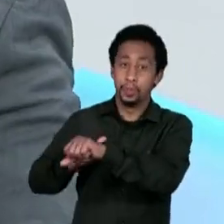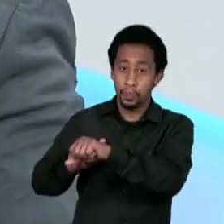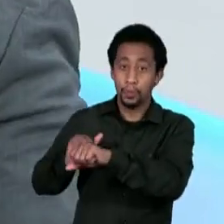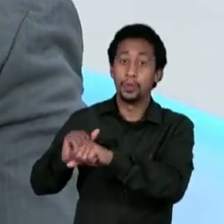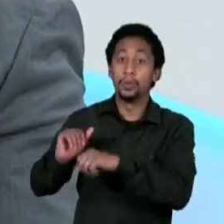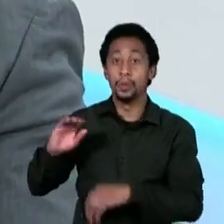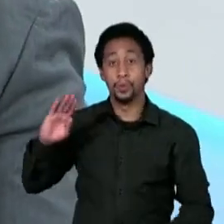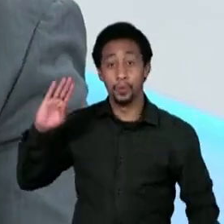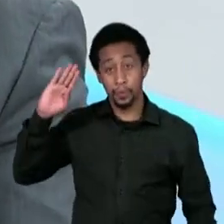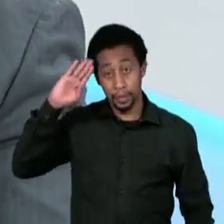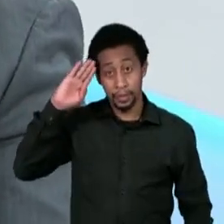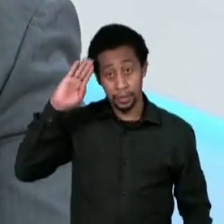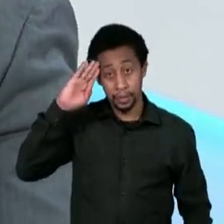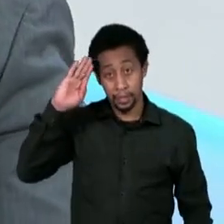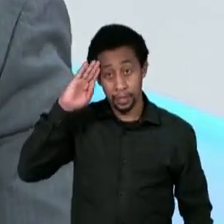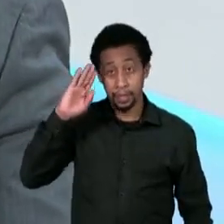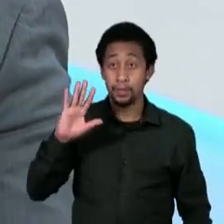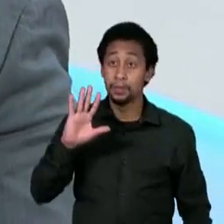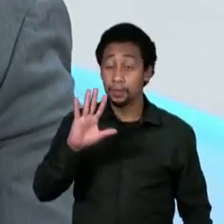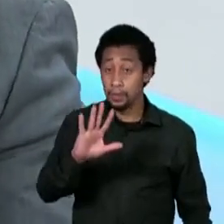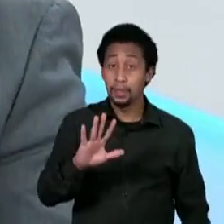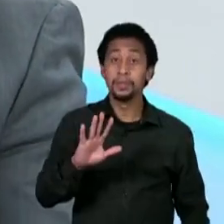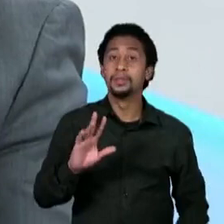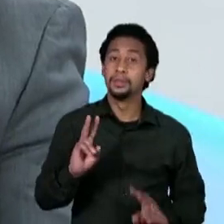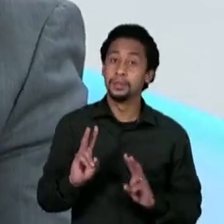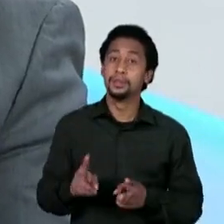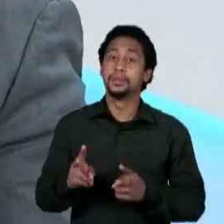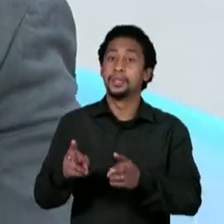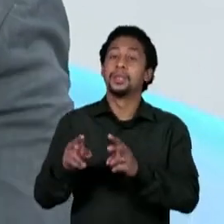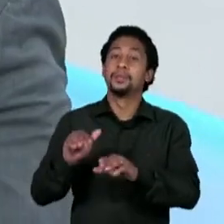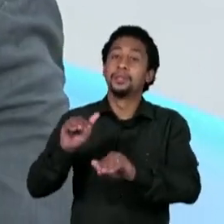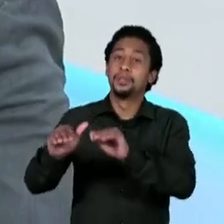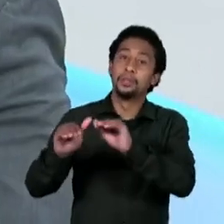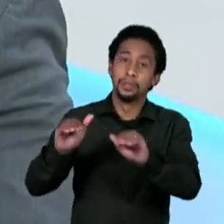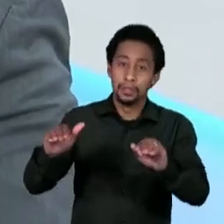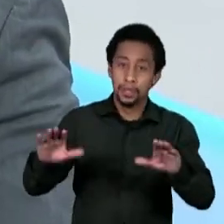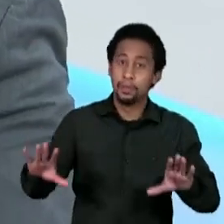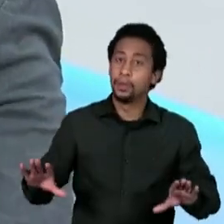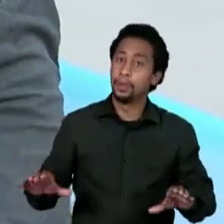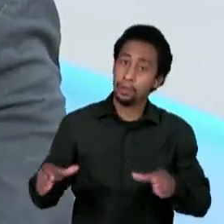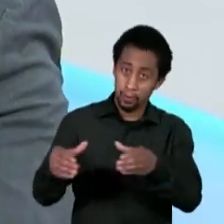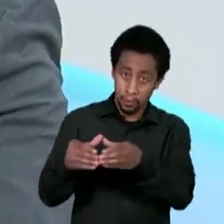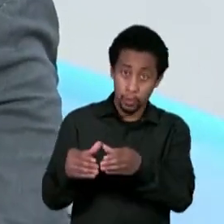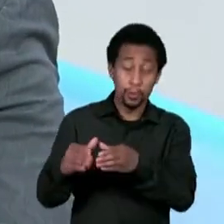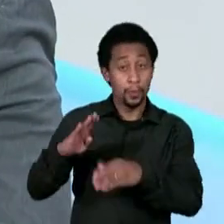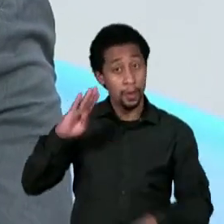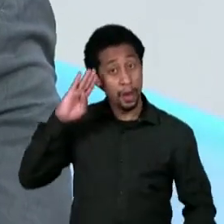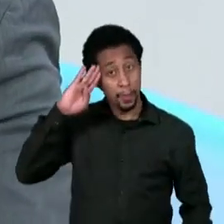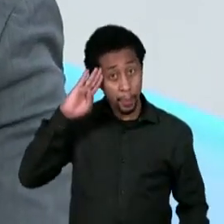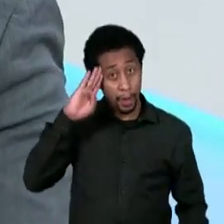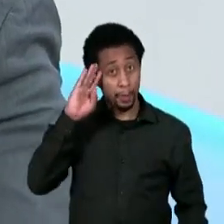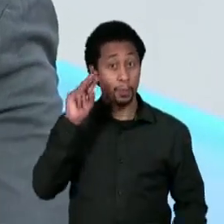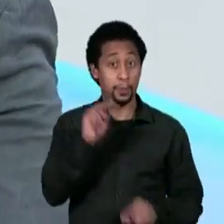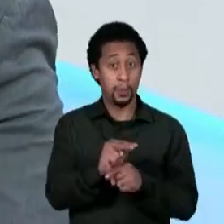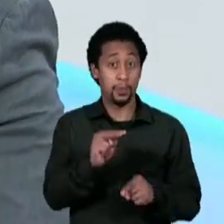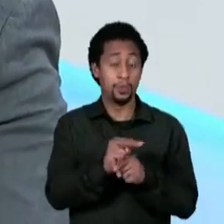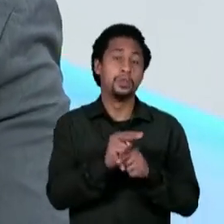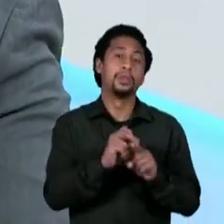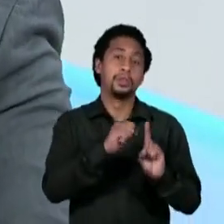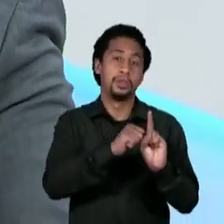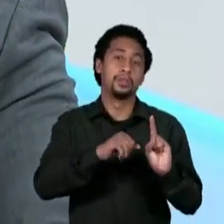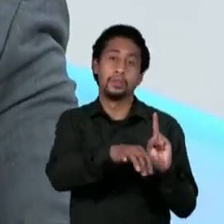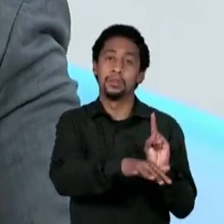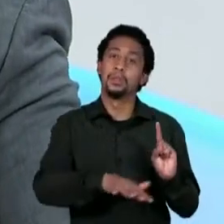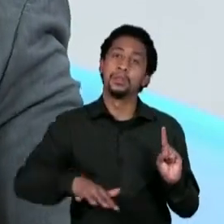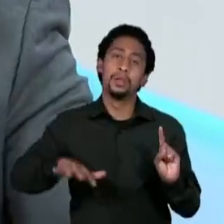o seguinte todas as vezes que as forças armadas são chamadas para colaborar com a sociedade ela a prestar o melhor serviço ela